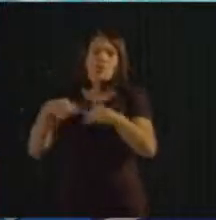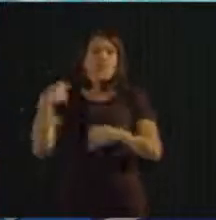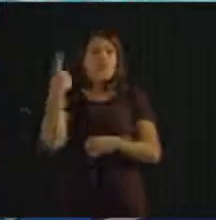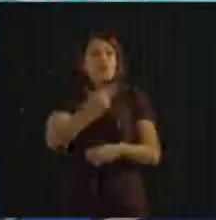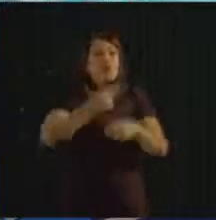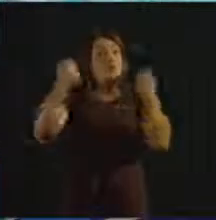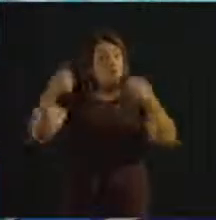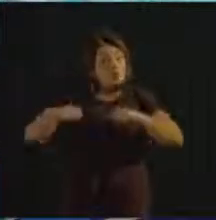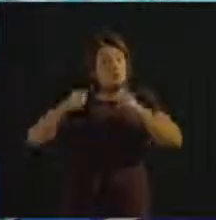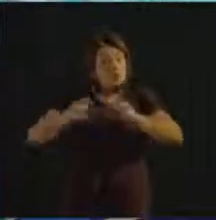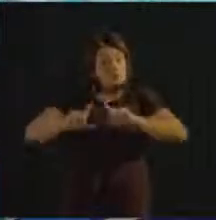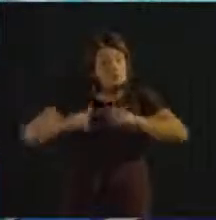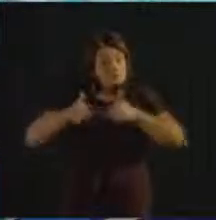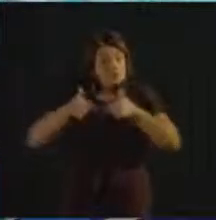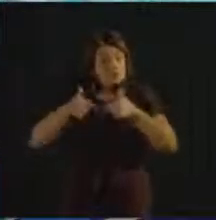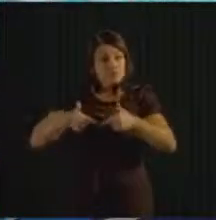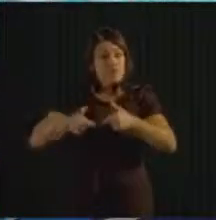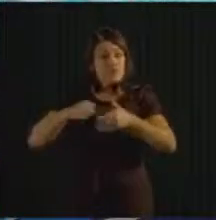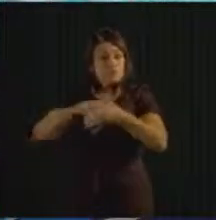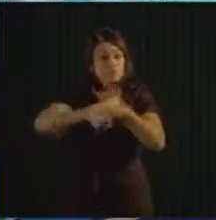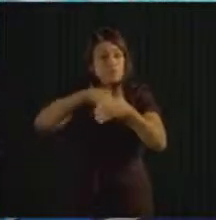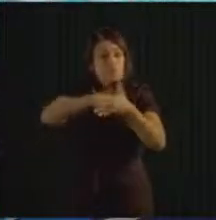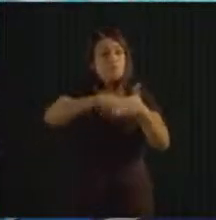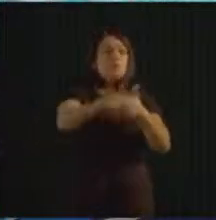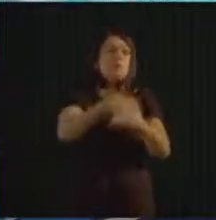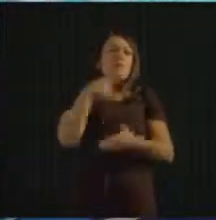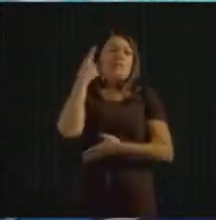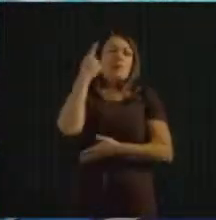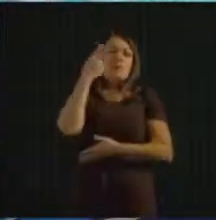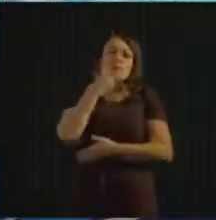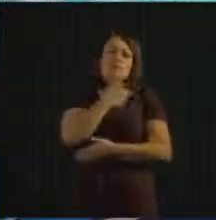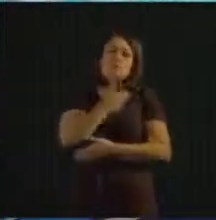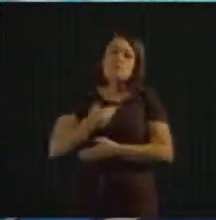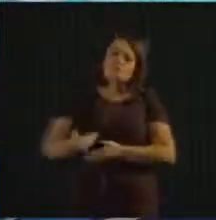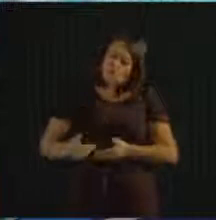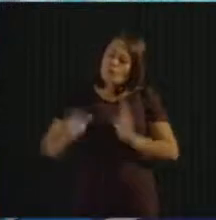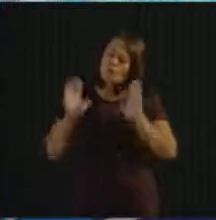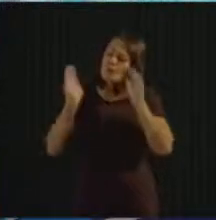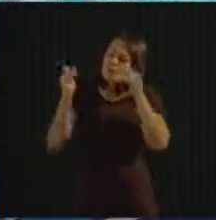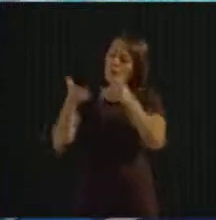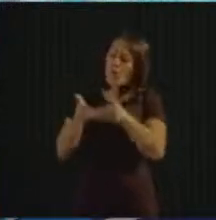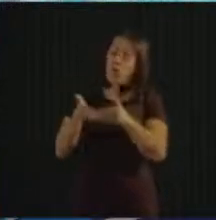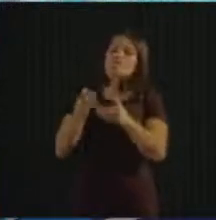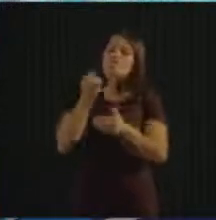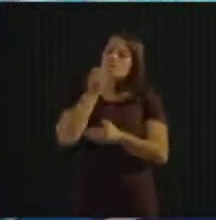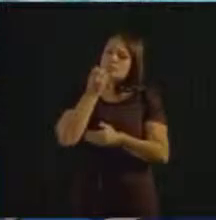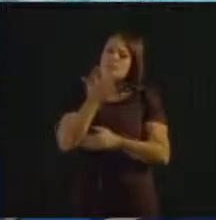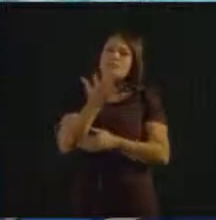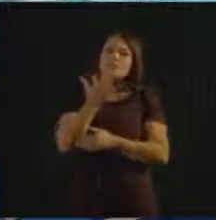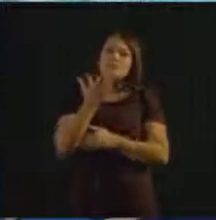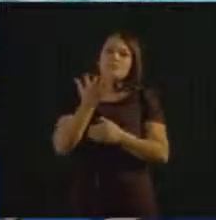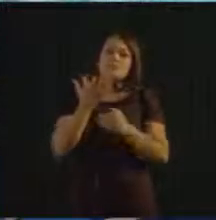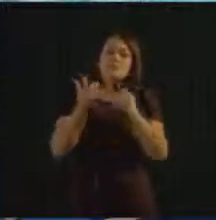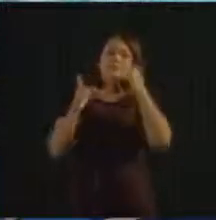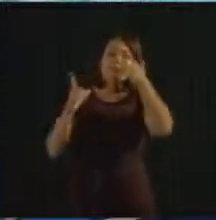sim, estarmos aí imbuídos, e principalmente através das políticas públicas, como ele falou, para que isso aconteça.